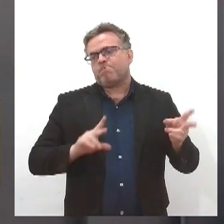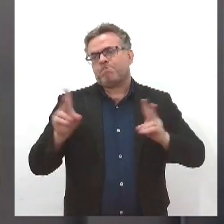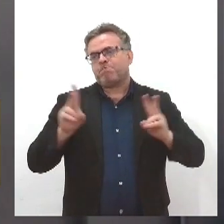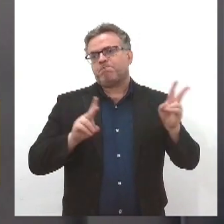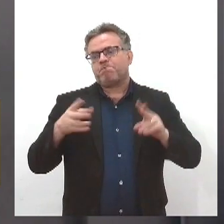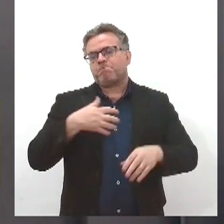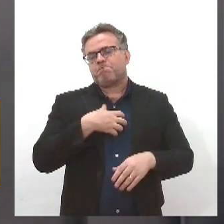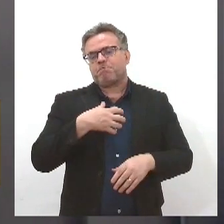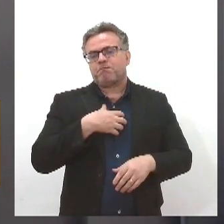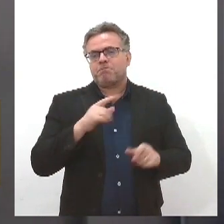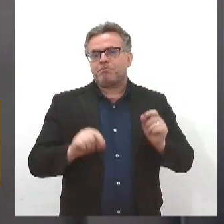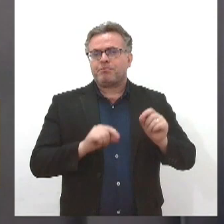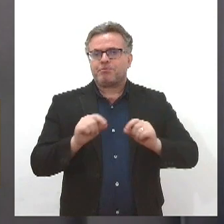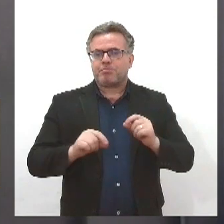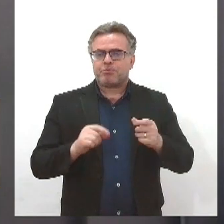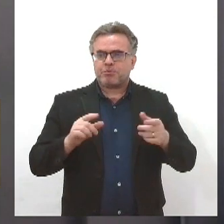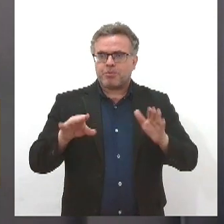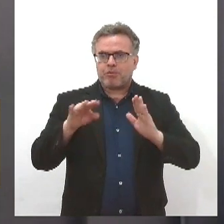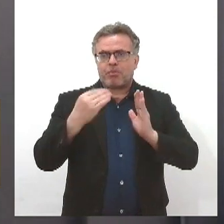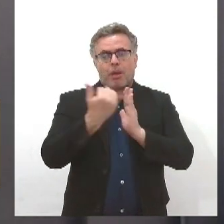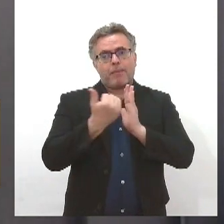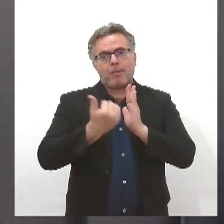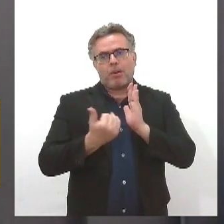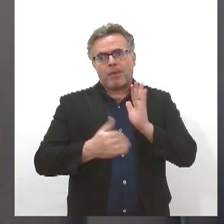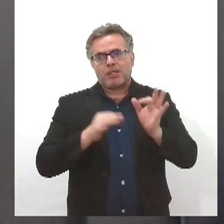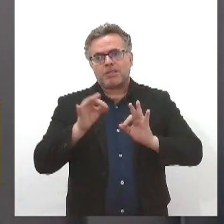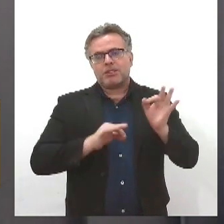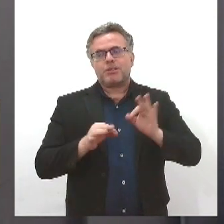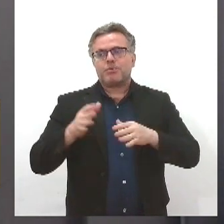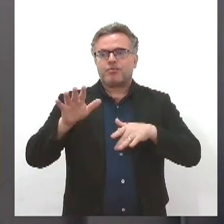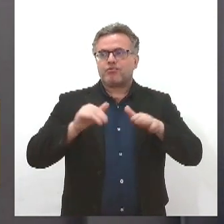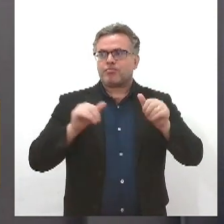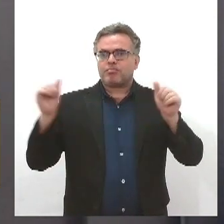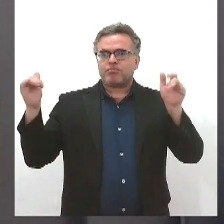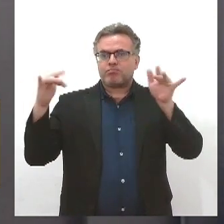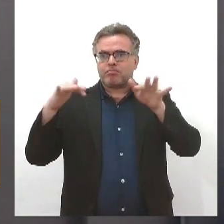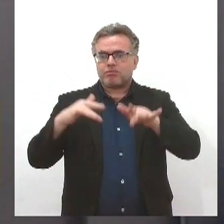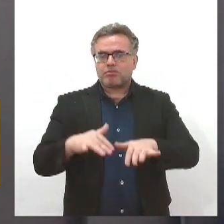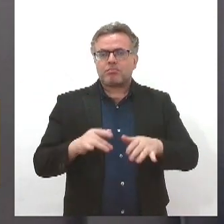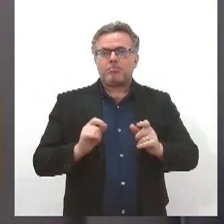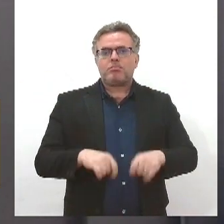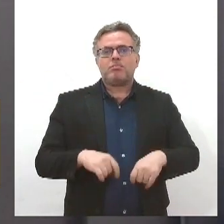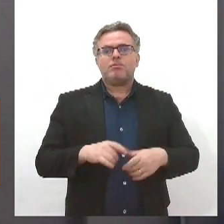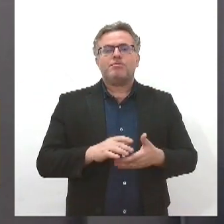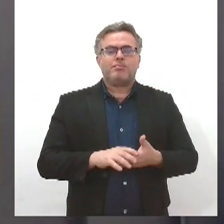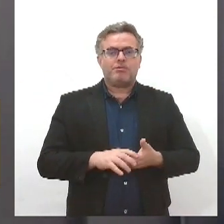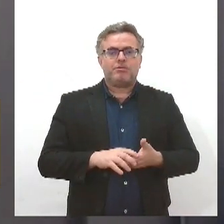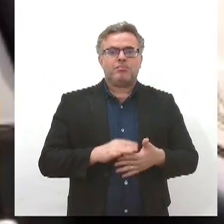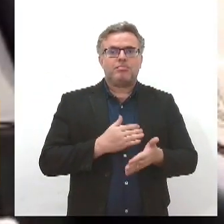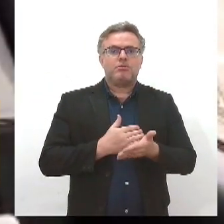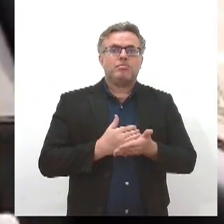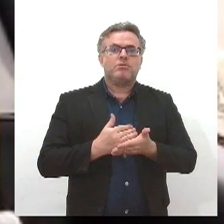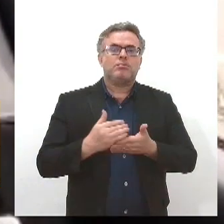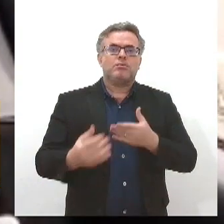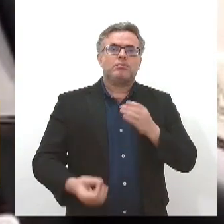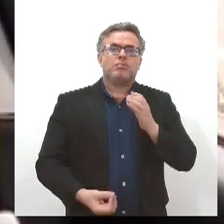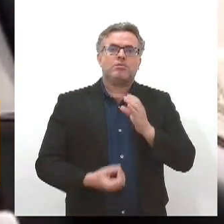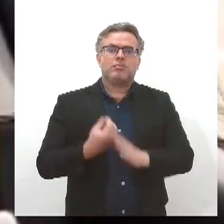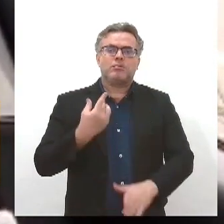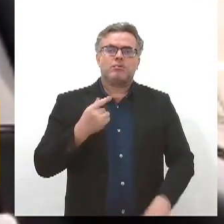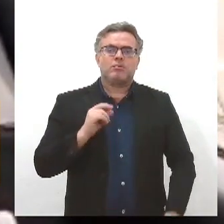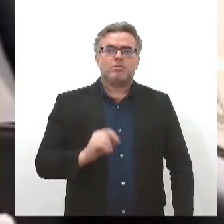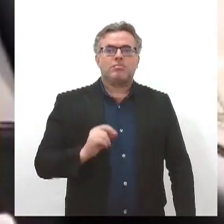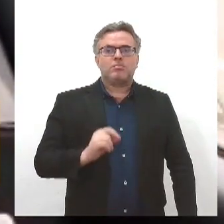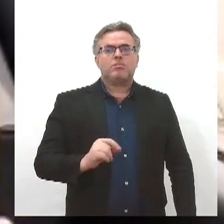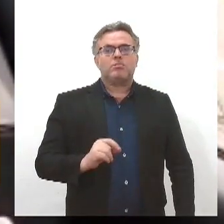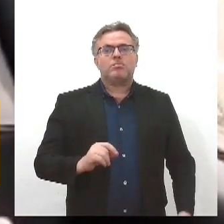dessa programação que atrai muito o público. É verdade. Desde o início, quando nós criamos o Carnaval do Carro